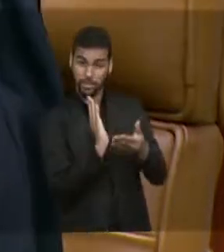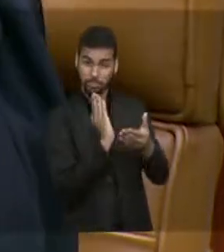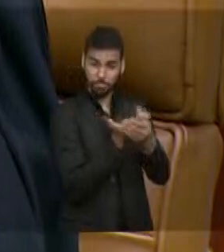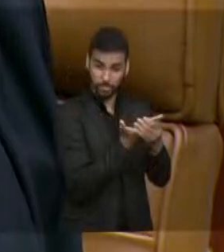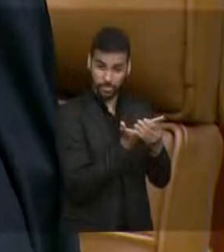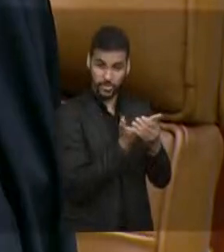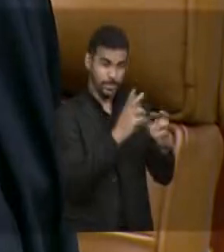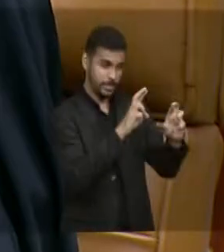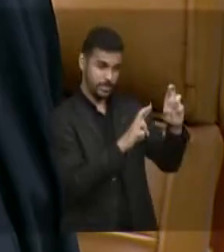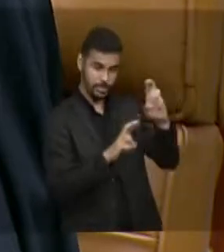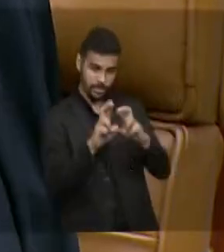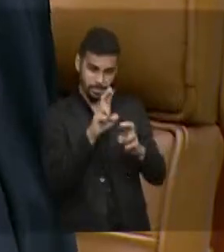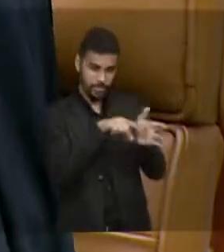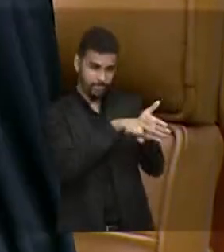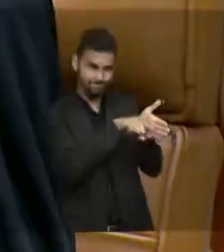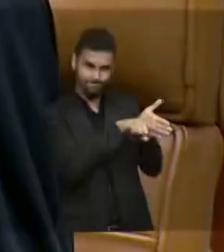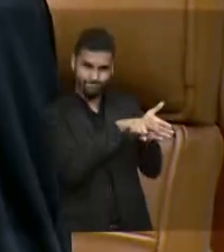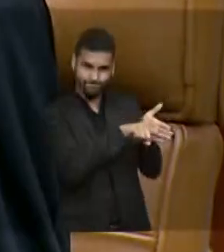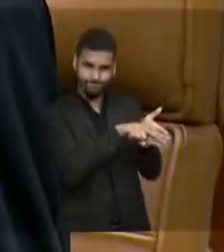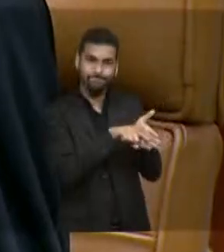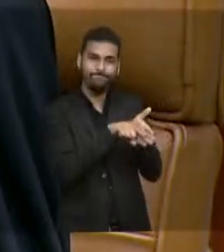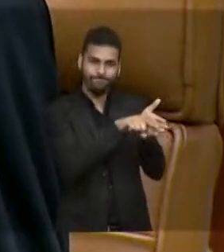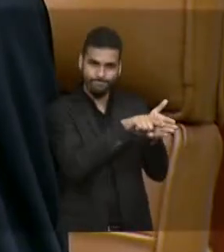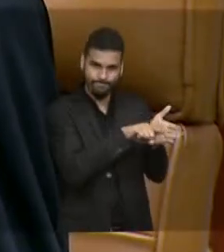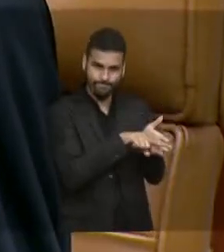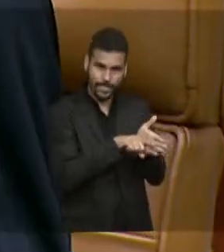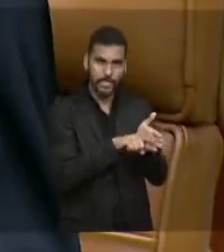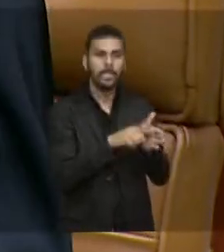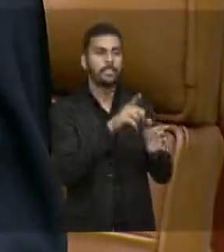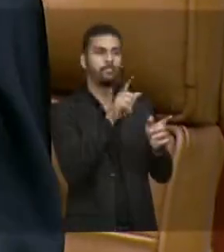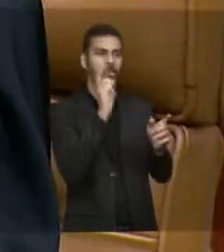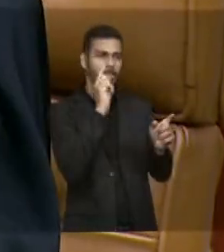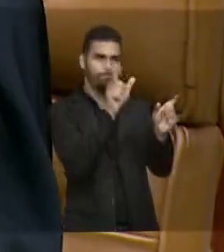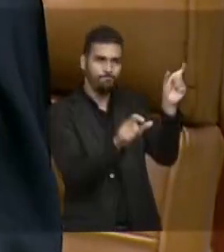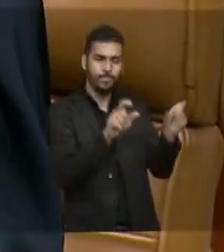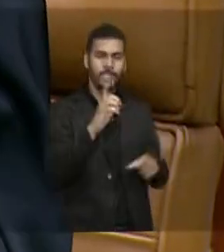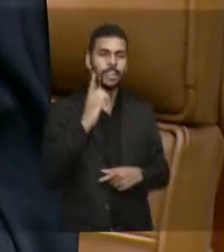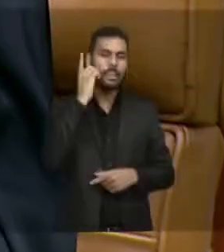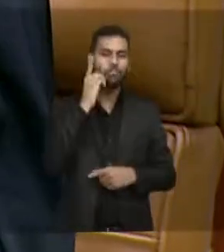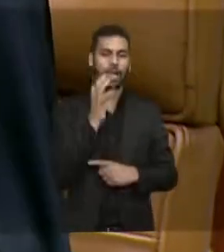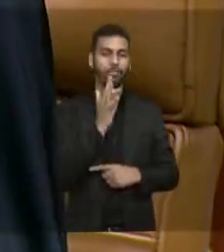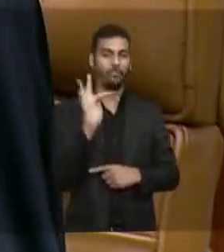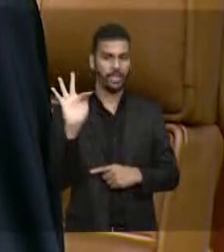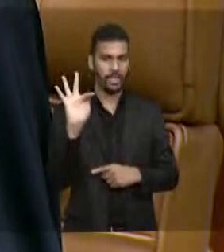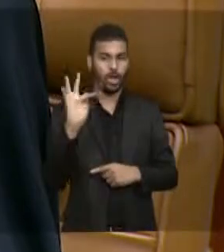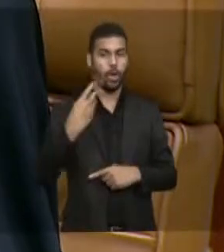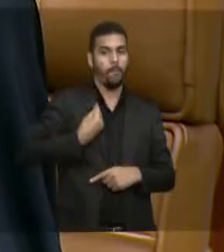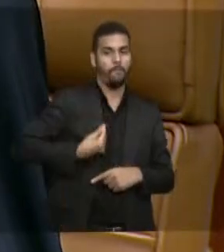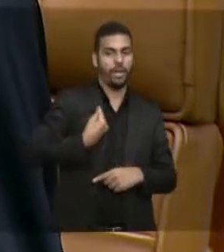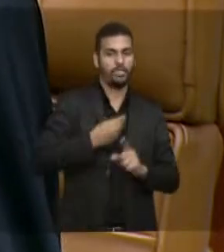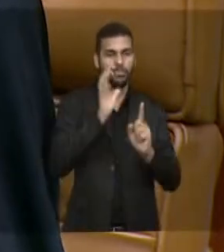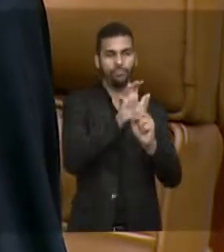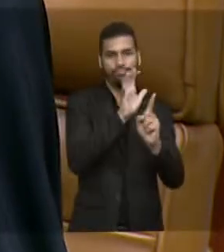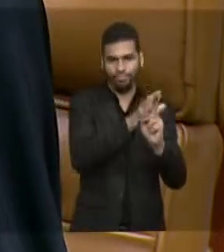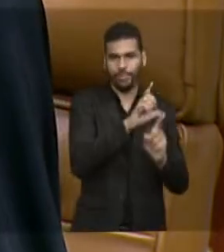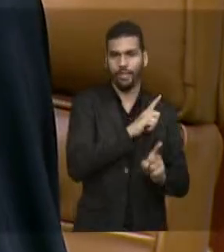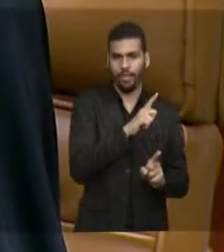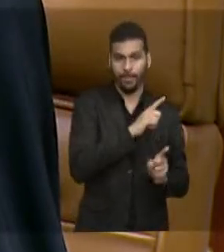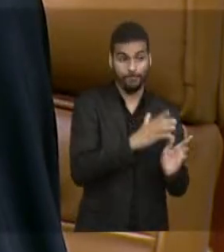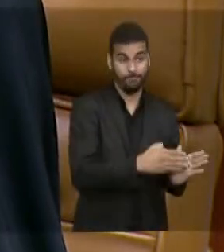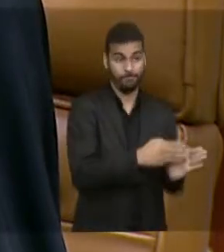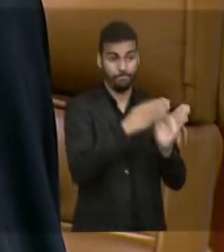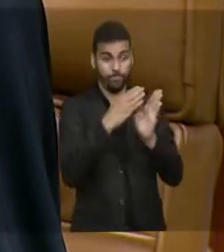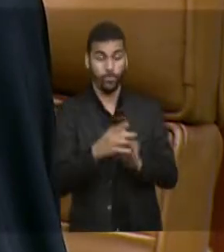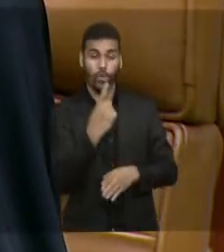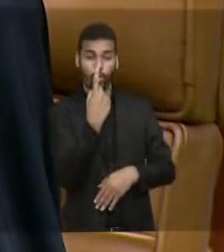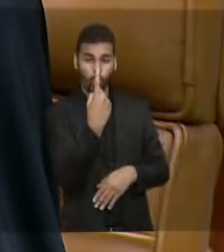cada um deles em relação a deputados federais que teriam participar dessa incitação é um